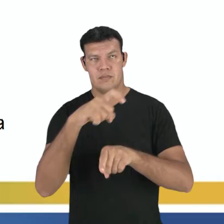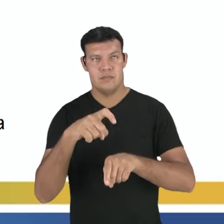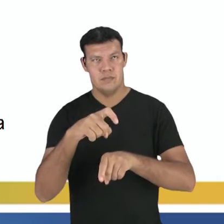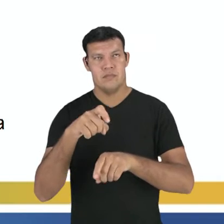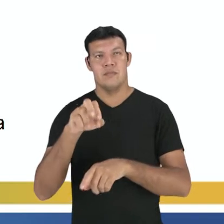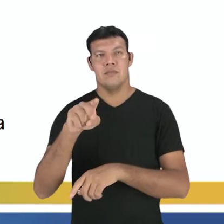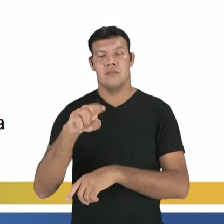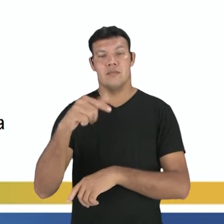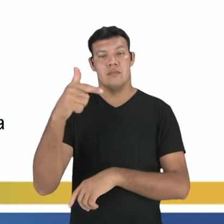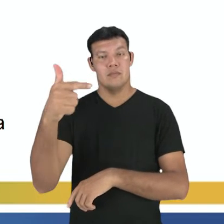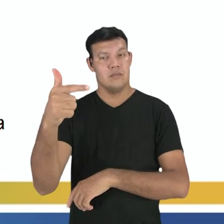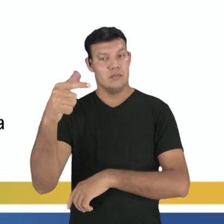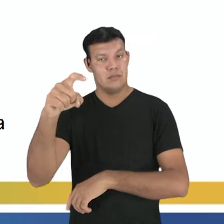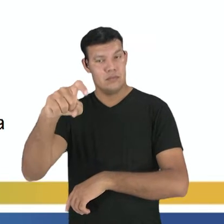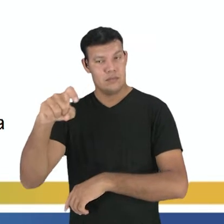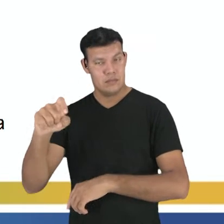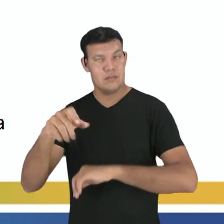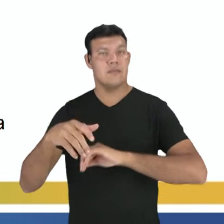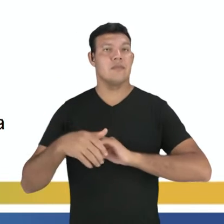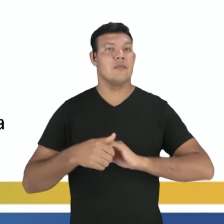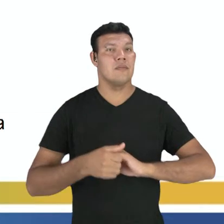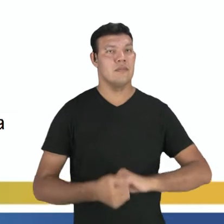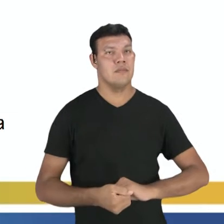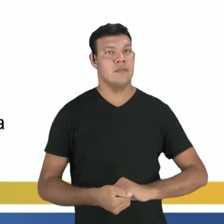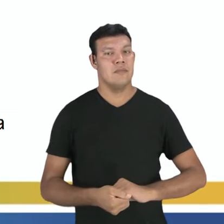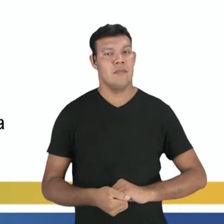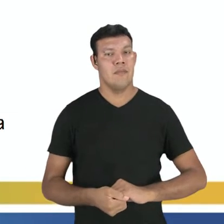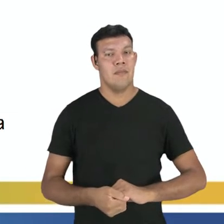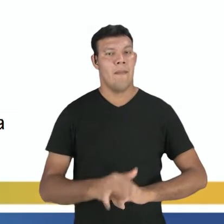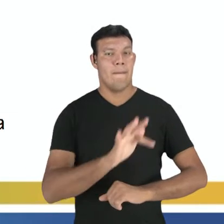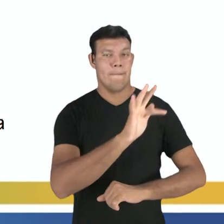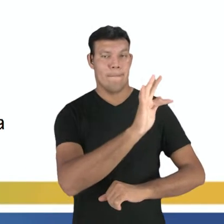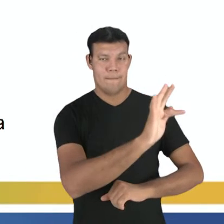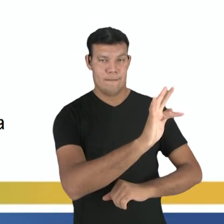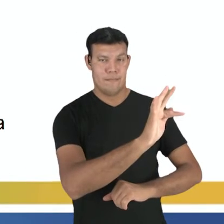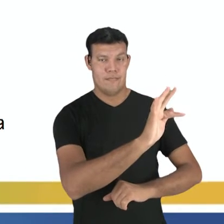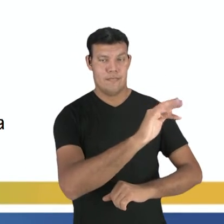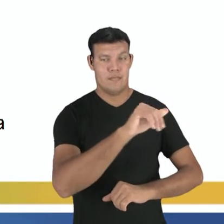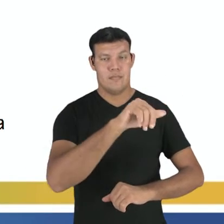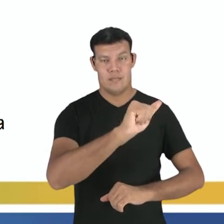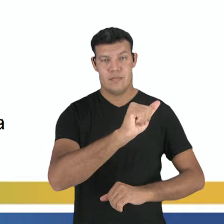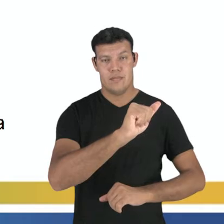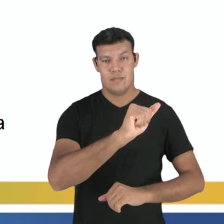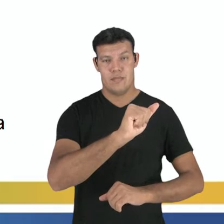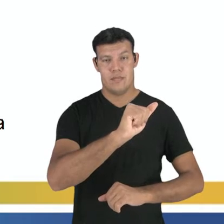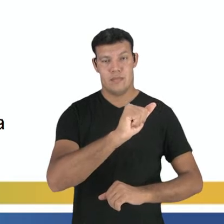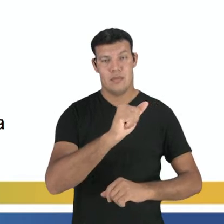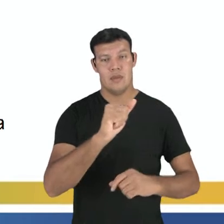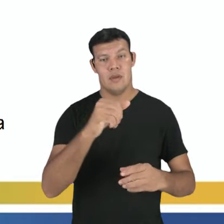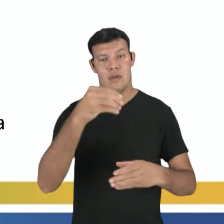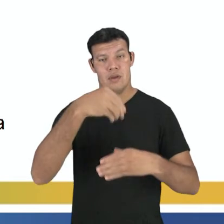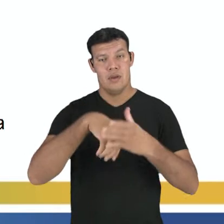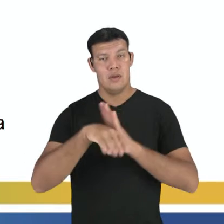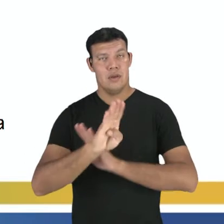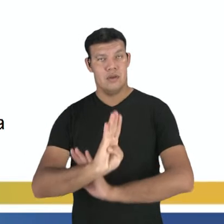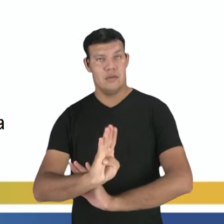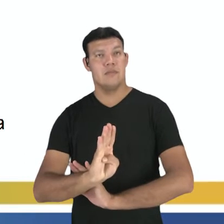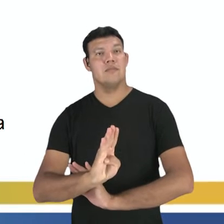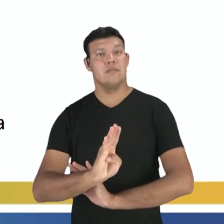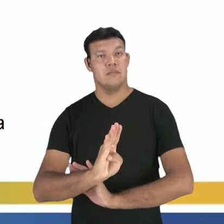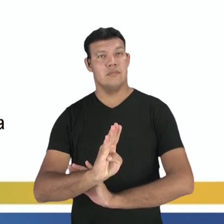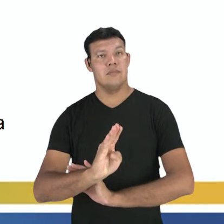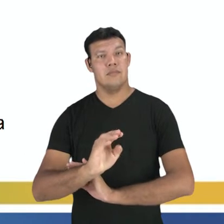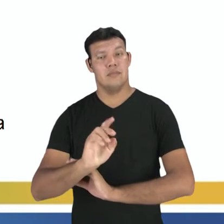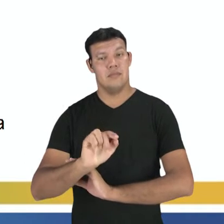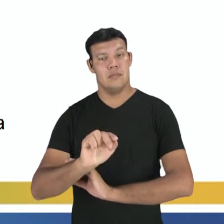O f de x é igual a 2x. Então, a minha função de A em B, eu vou dizer que o meu